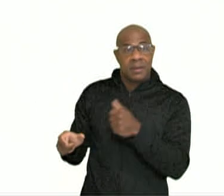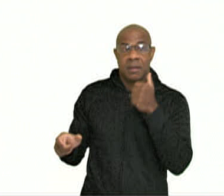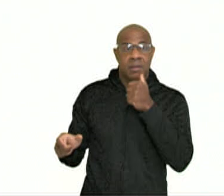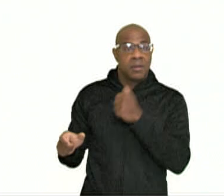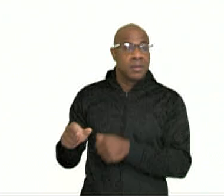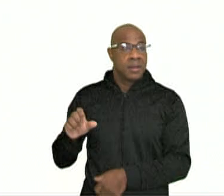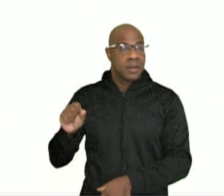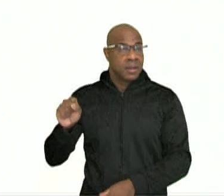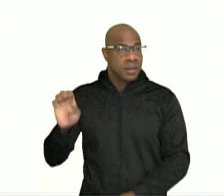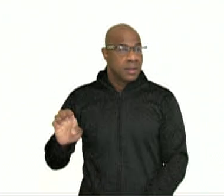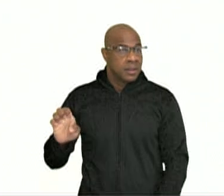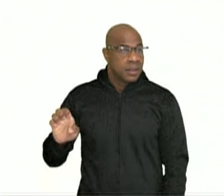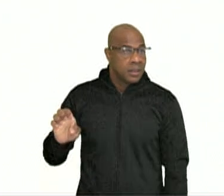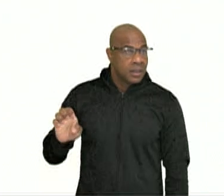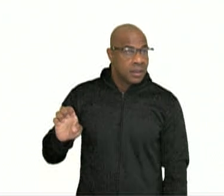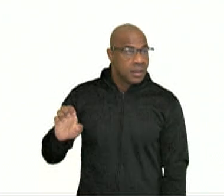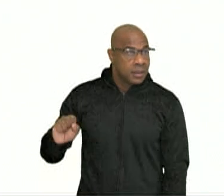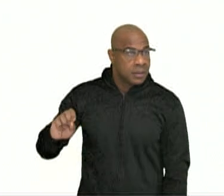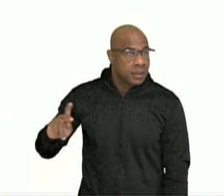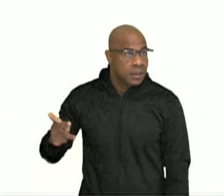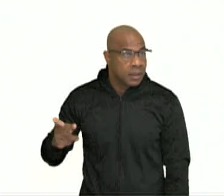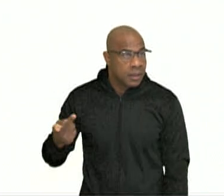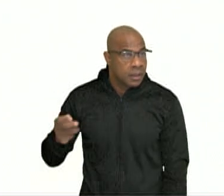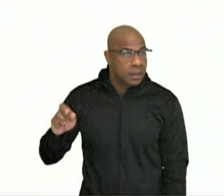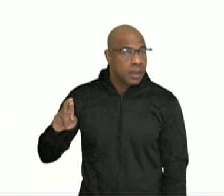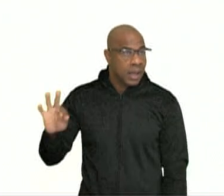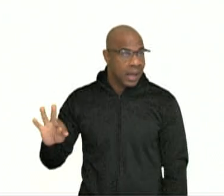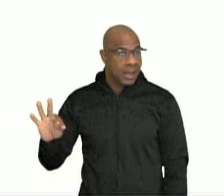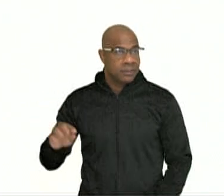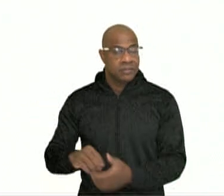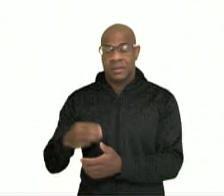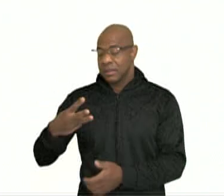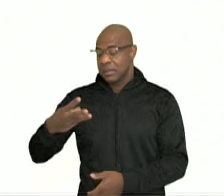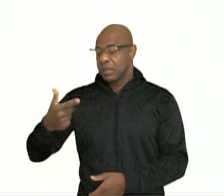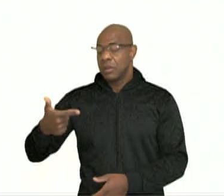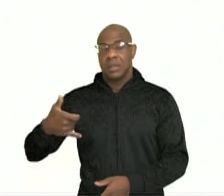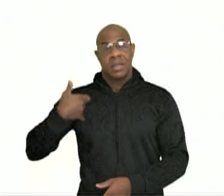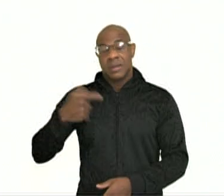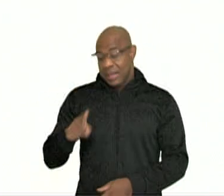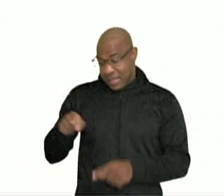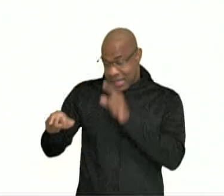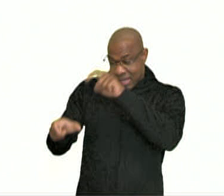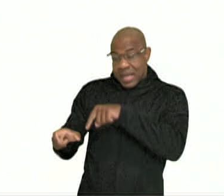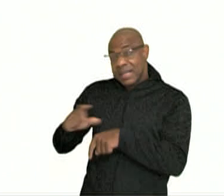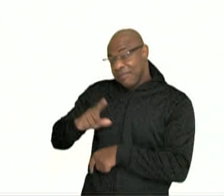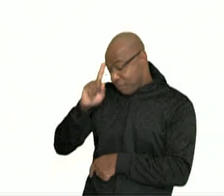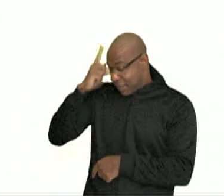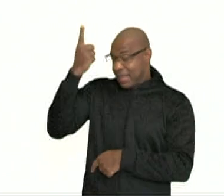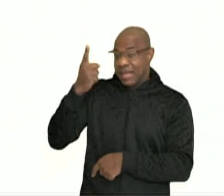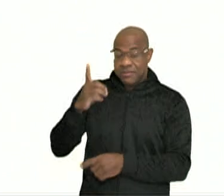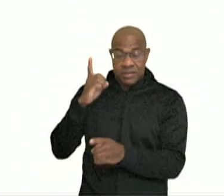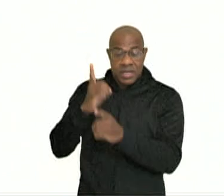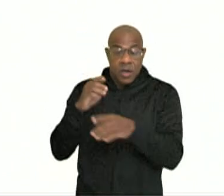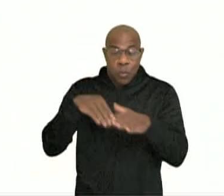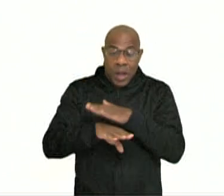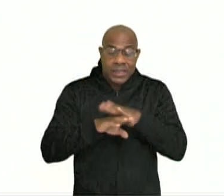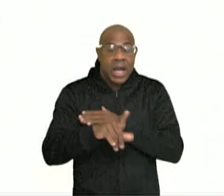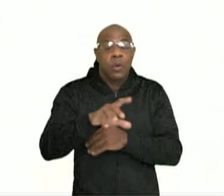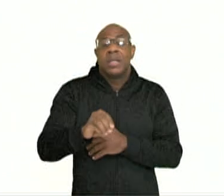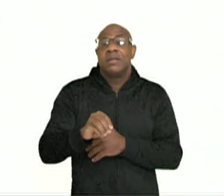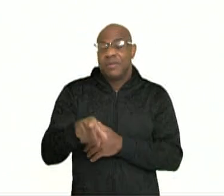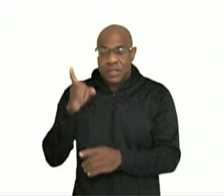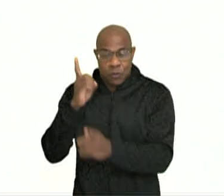32 anos, que teve a ideia de guardar os livros que encontrava nas ruas. O sonho de Serhat era ter